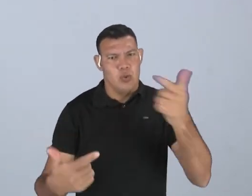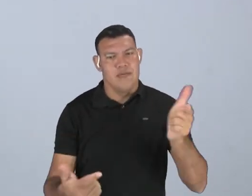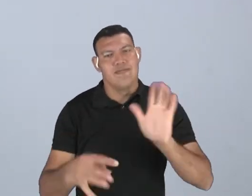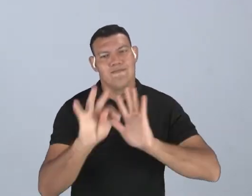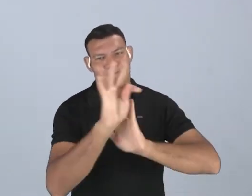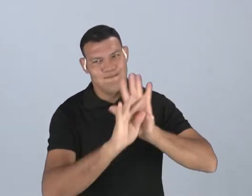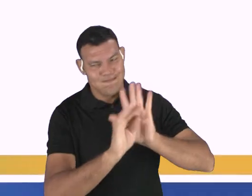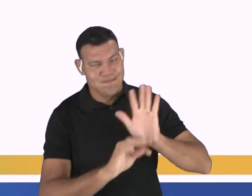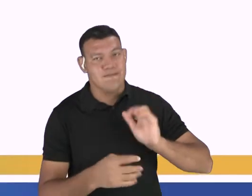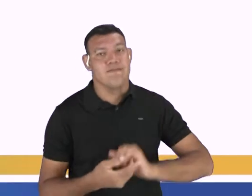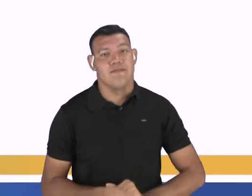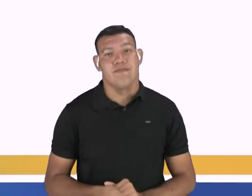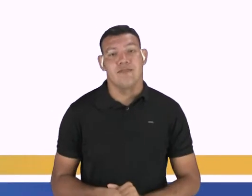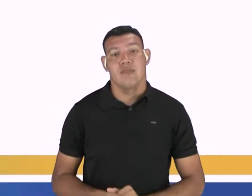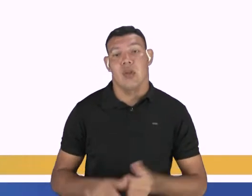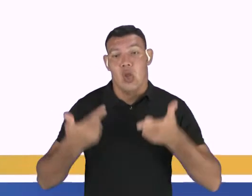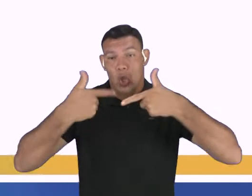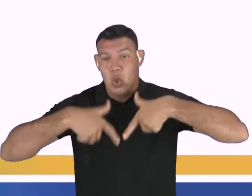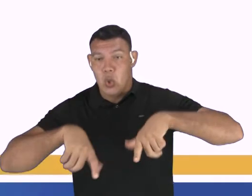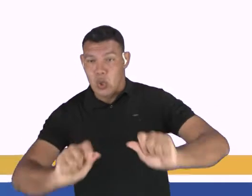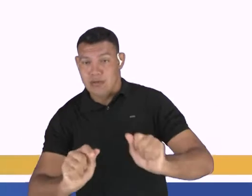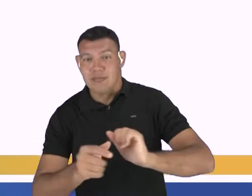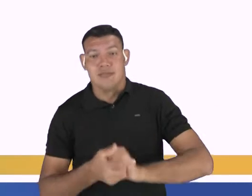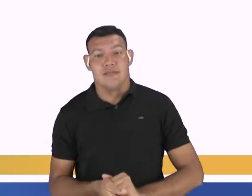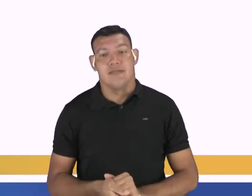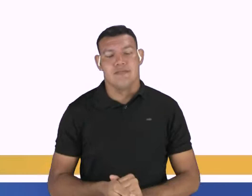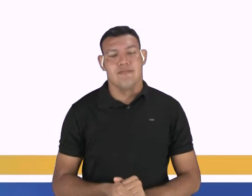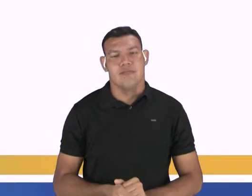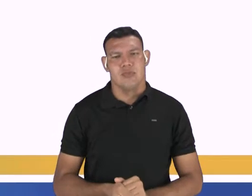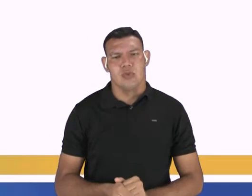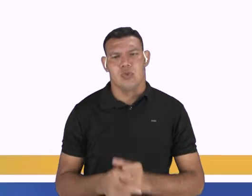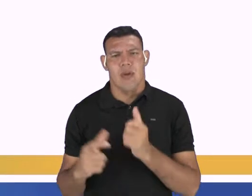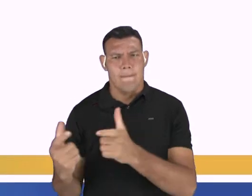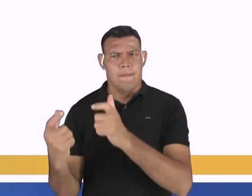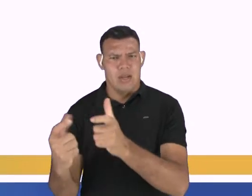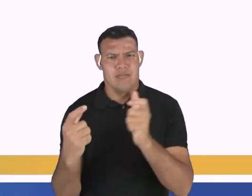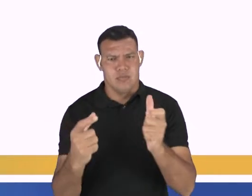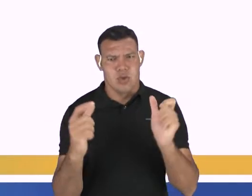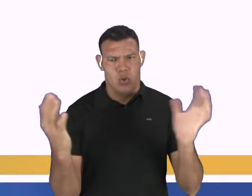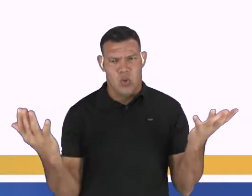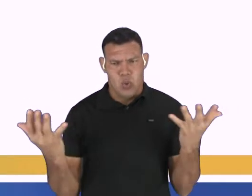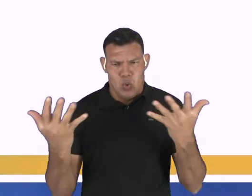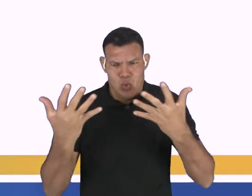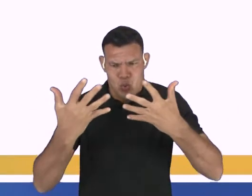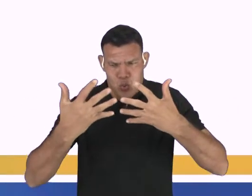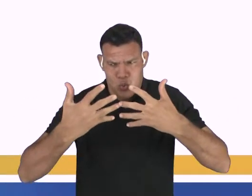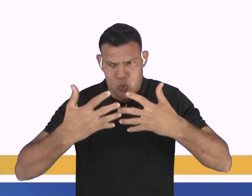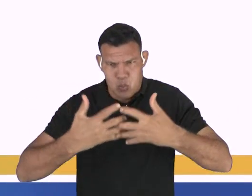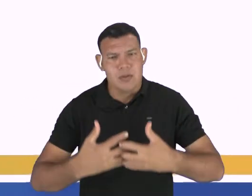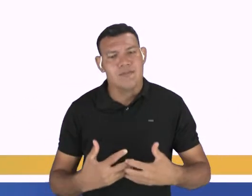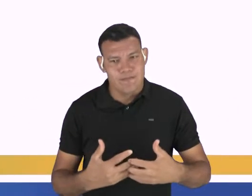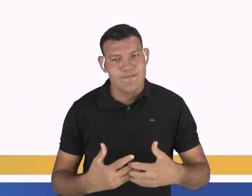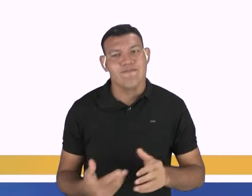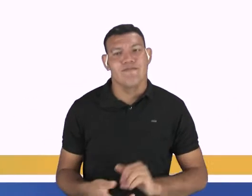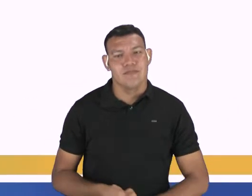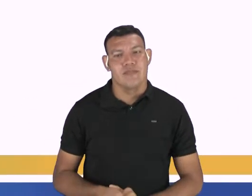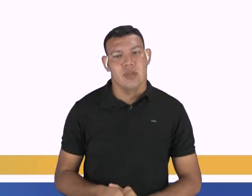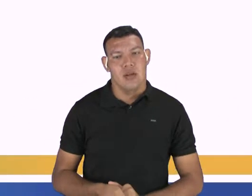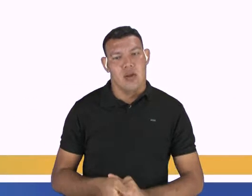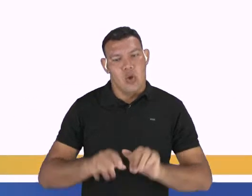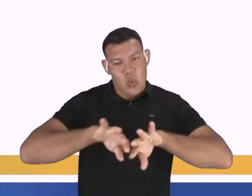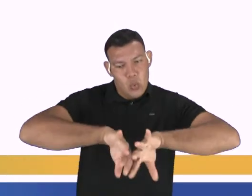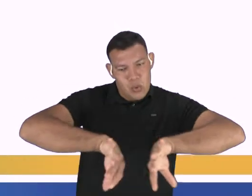ele dizia assim: em toda parte é cruzamento. A consonância ou a